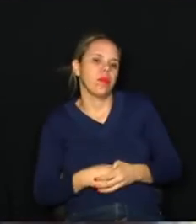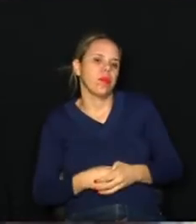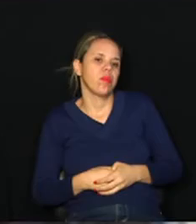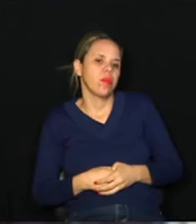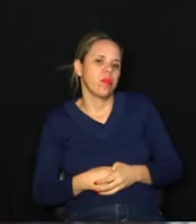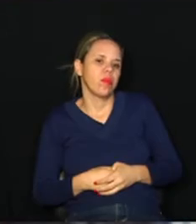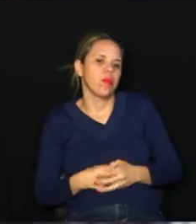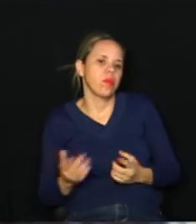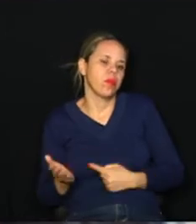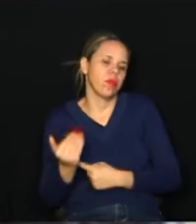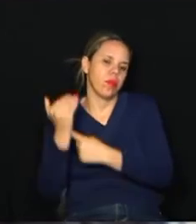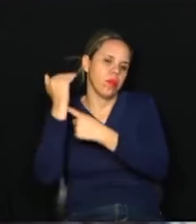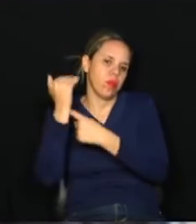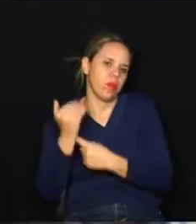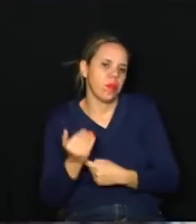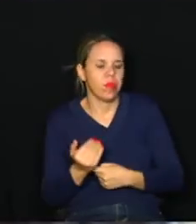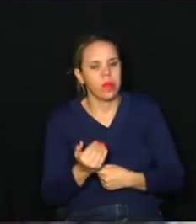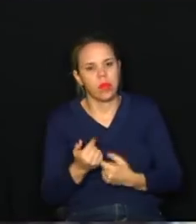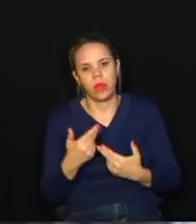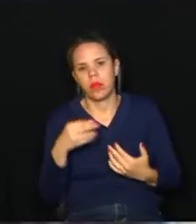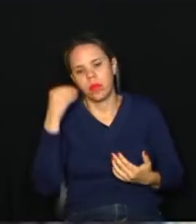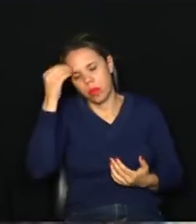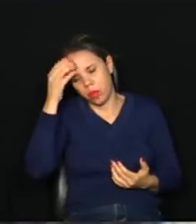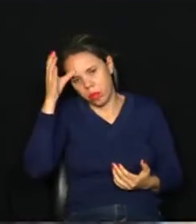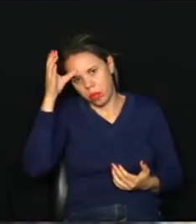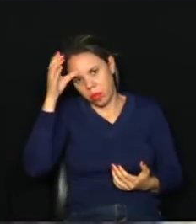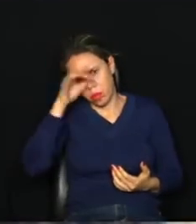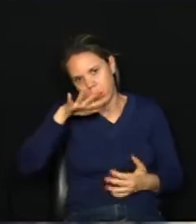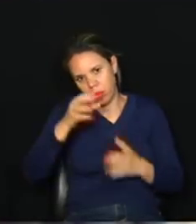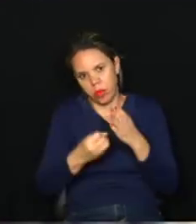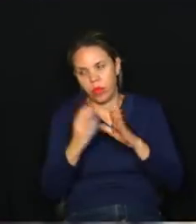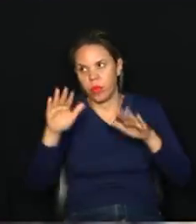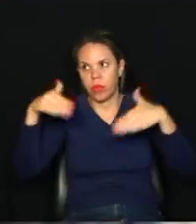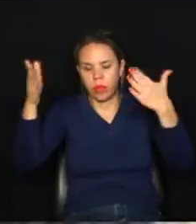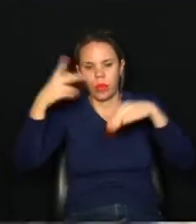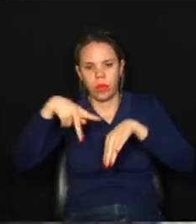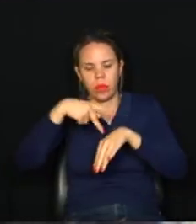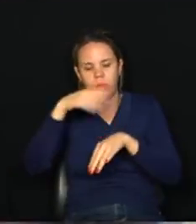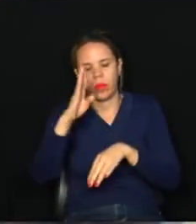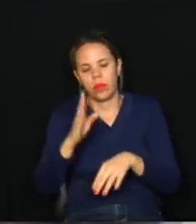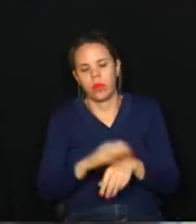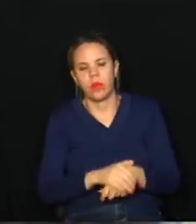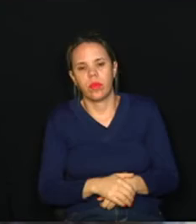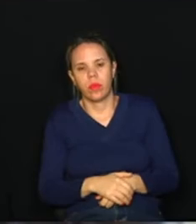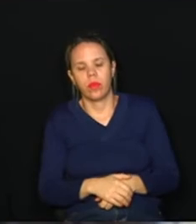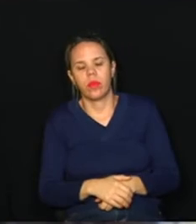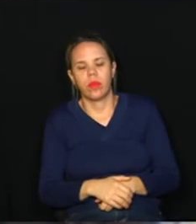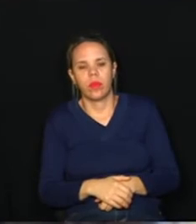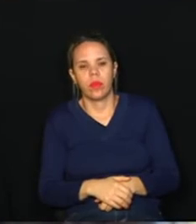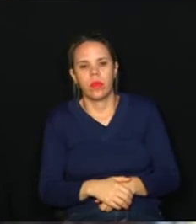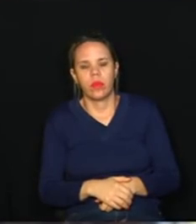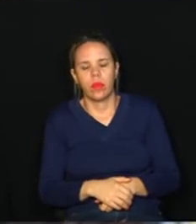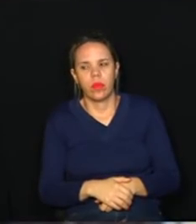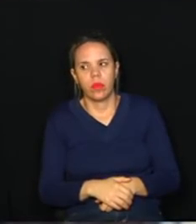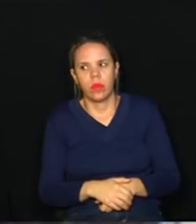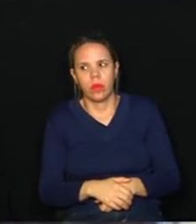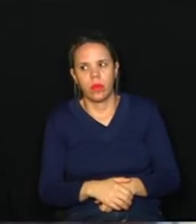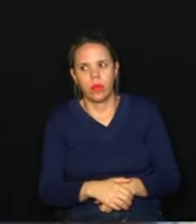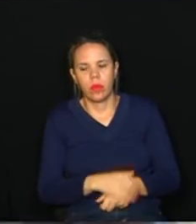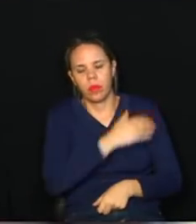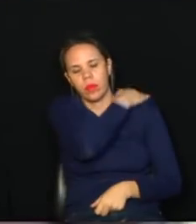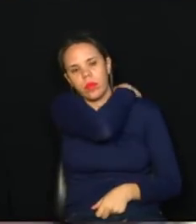de tecnologias e de conhecimentos gerados fora do Brasil, ao mesmo tempo